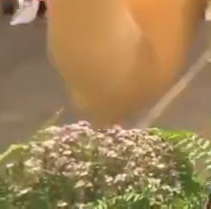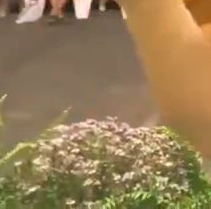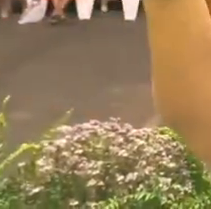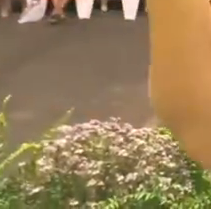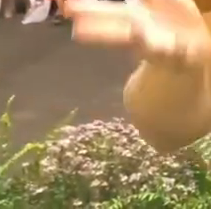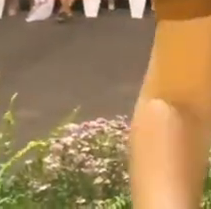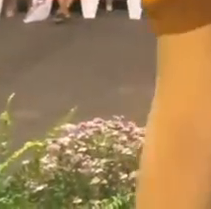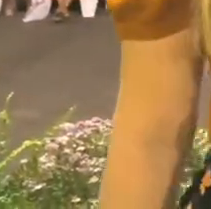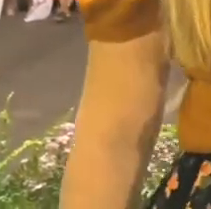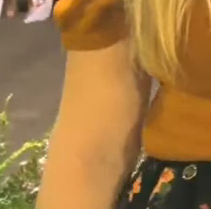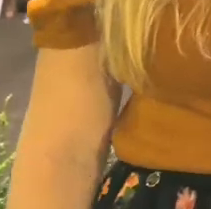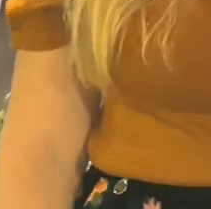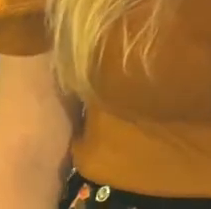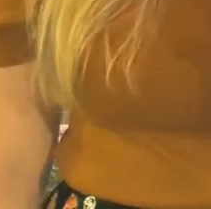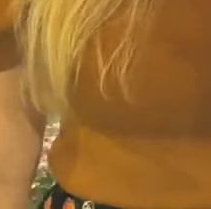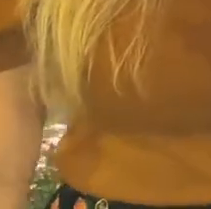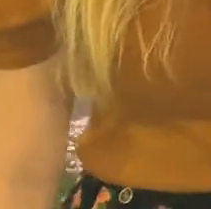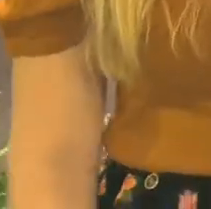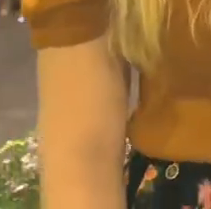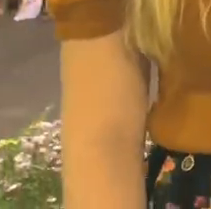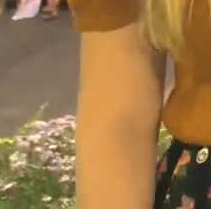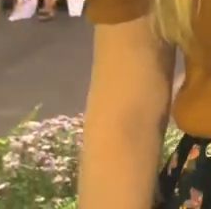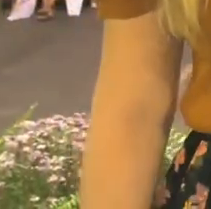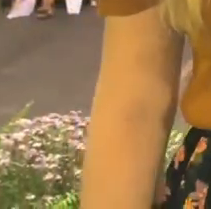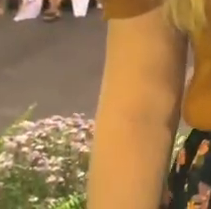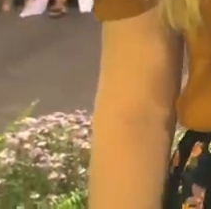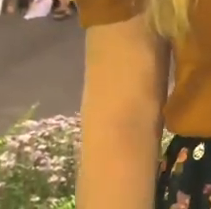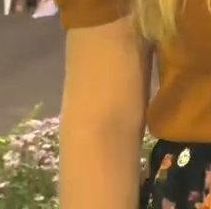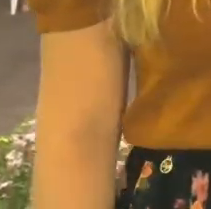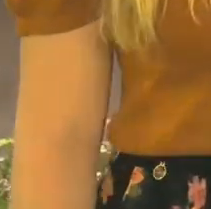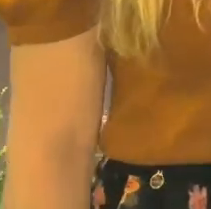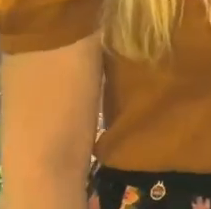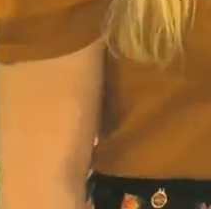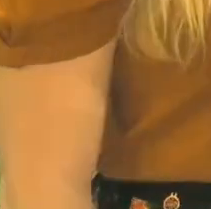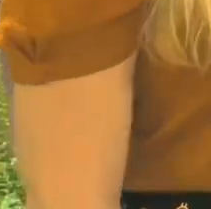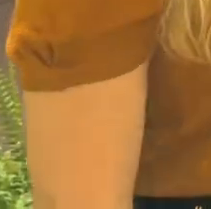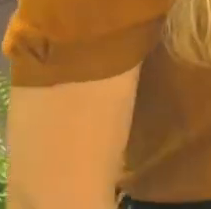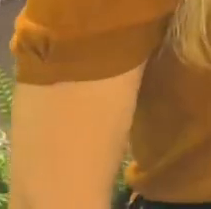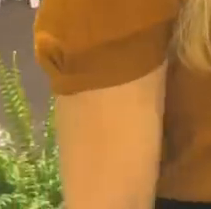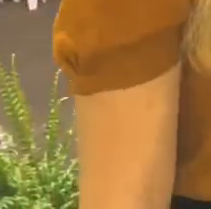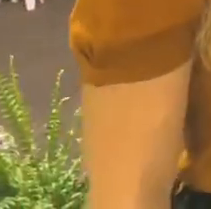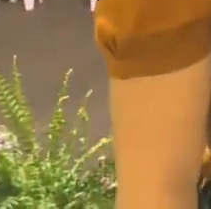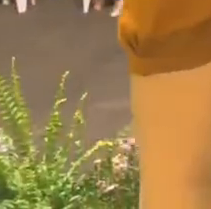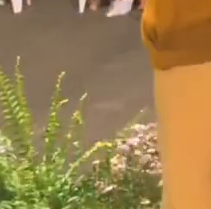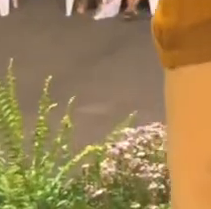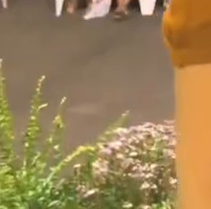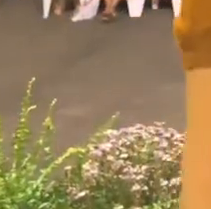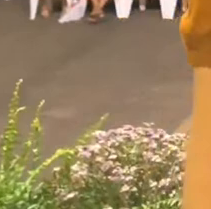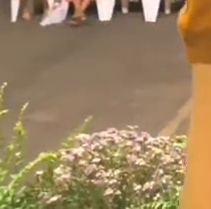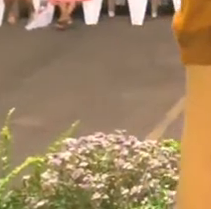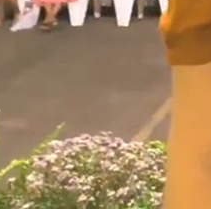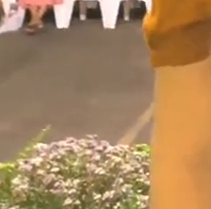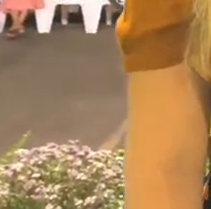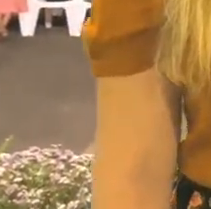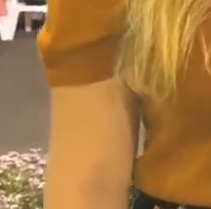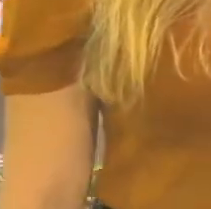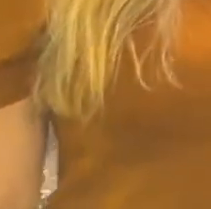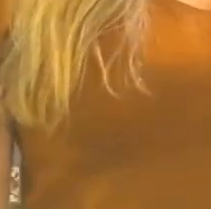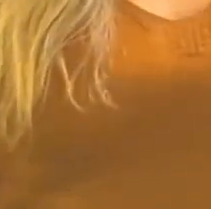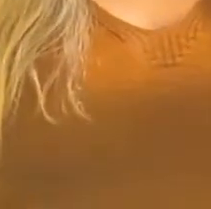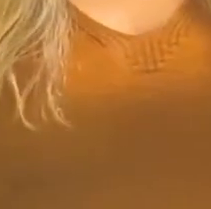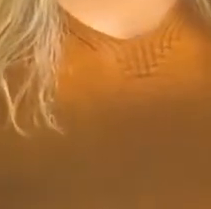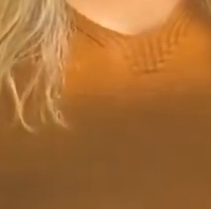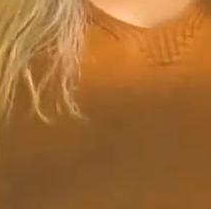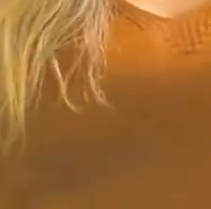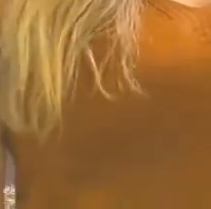você está um abraço Deus abençoe viu e o link gente tá aí ó vamos compartilhar o link